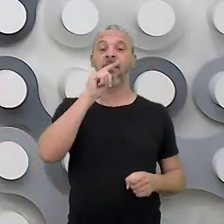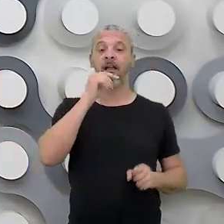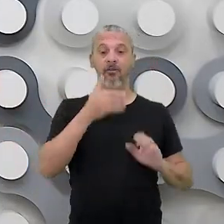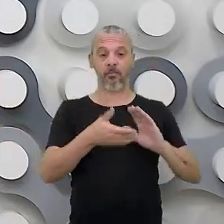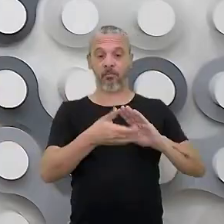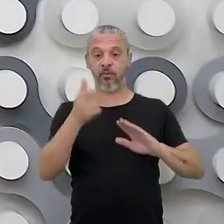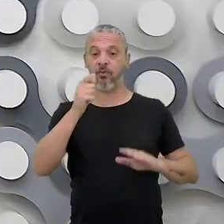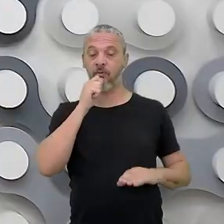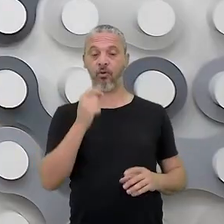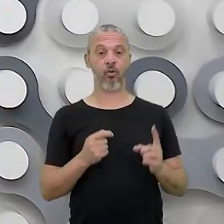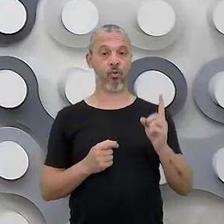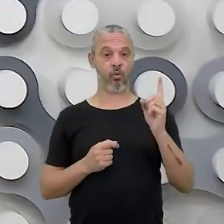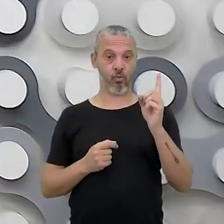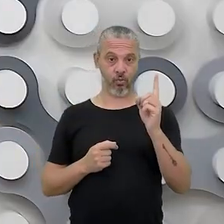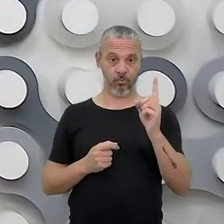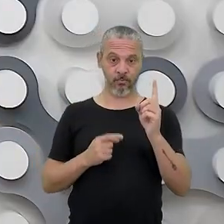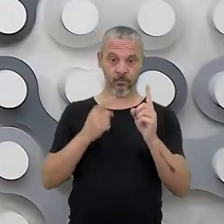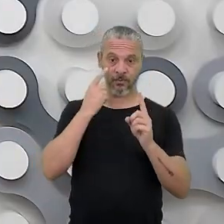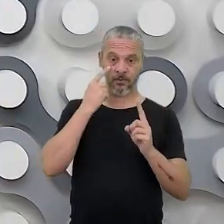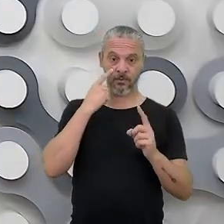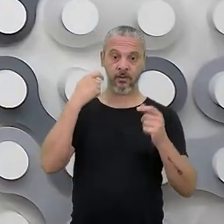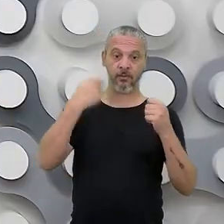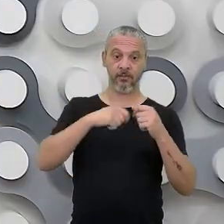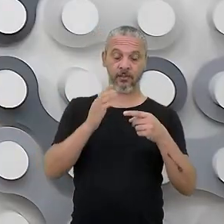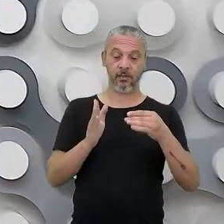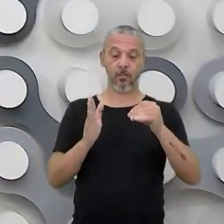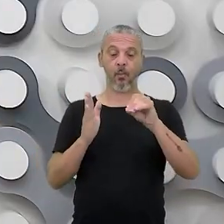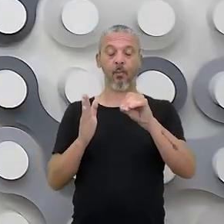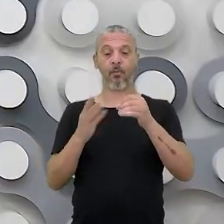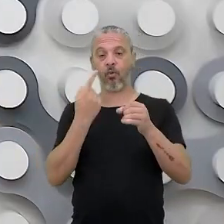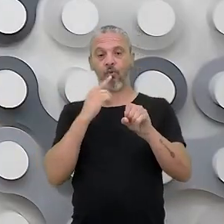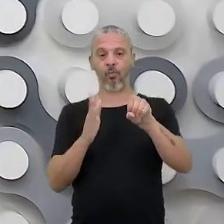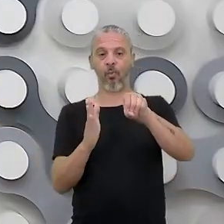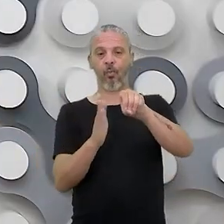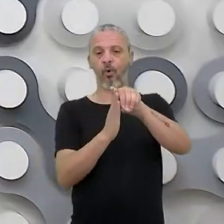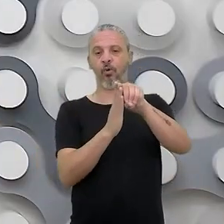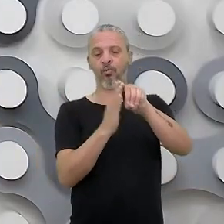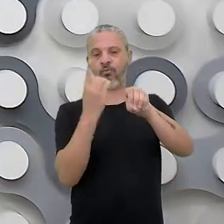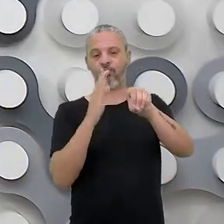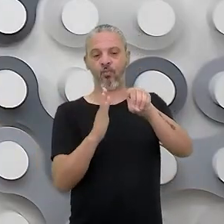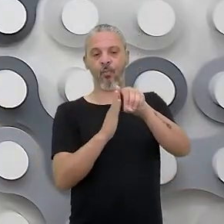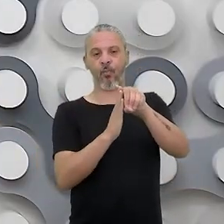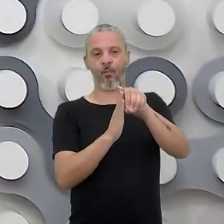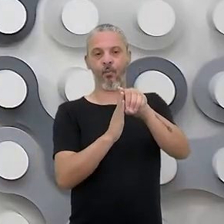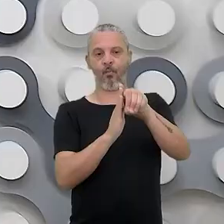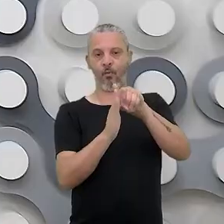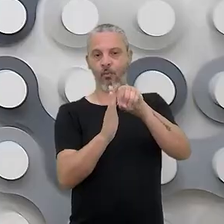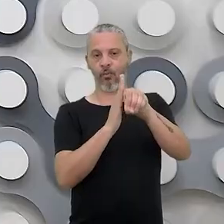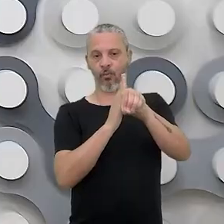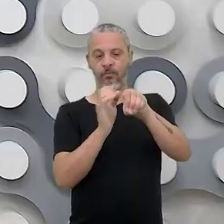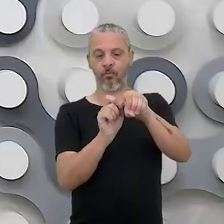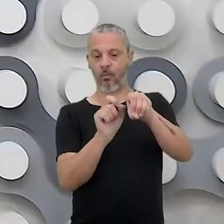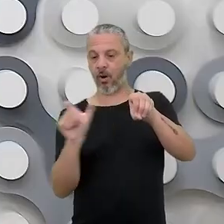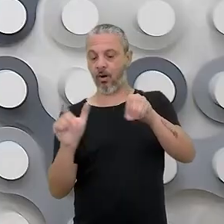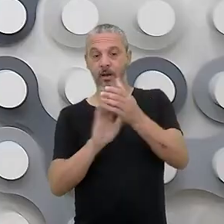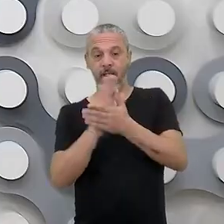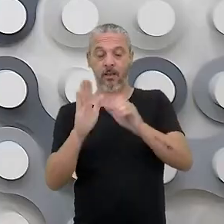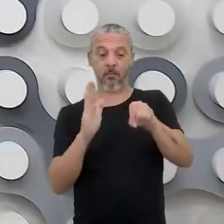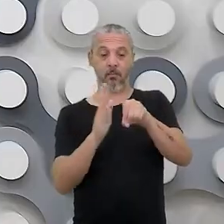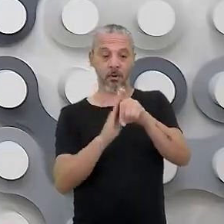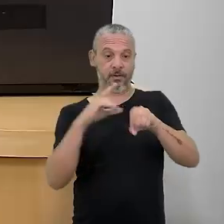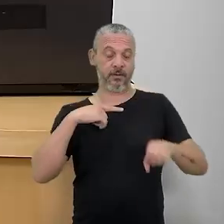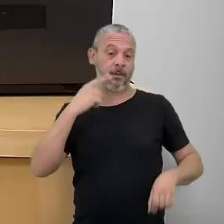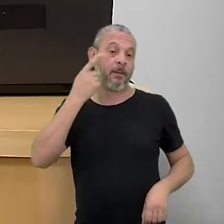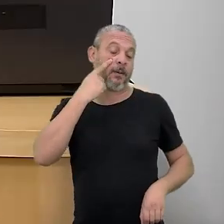não escapar, um dos lados desse canudo tem que ser tapado para a água ficar armazenada e não escorrer para